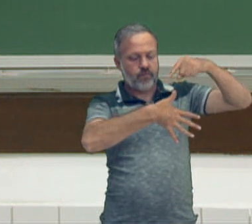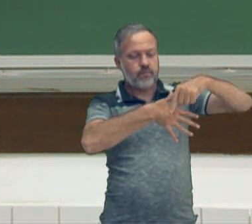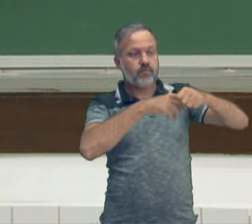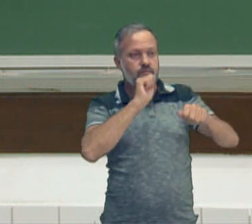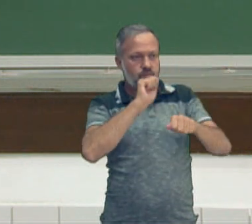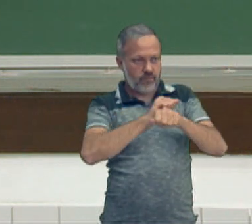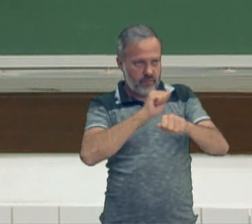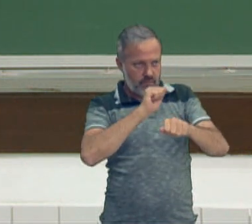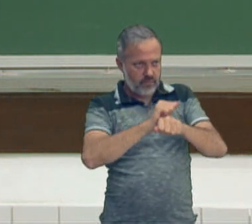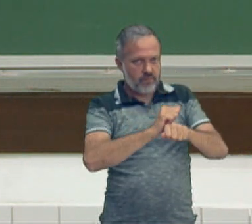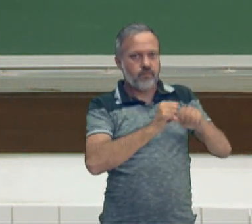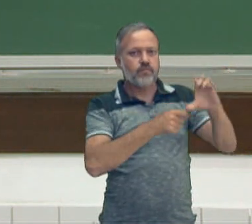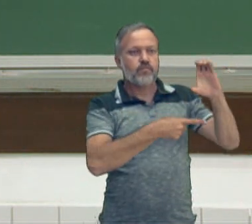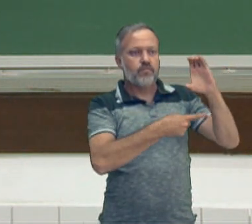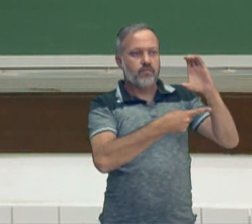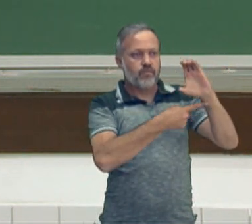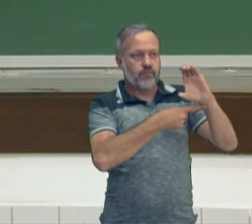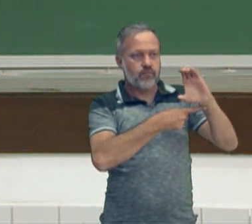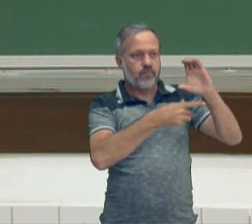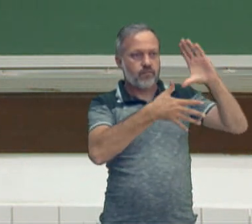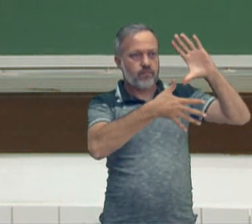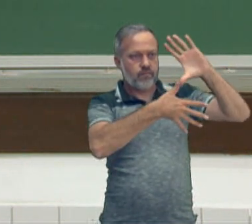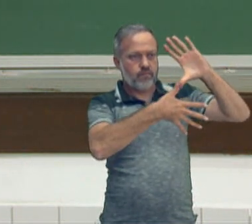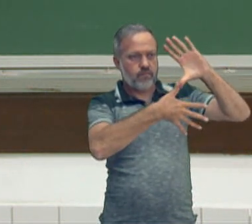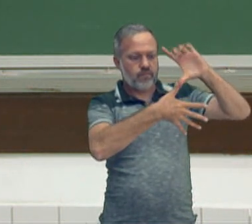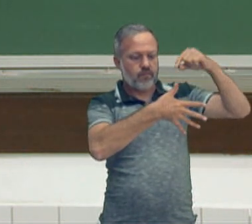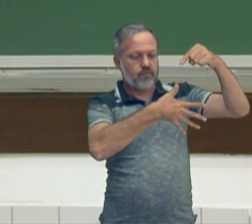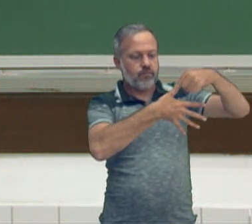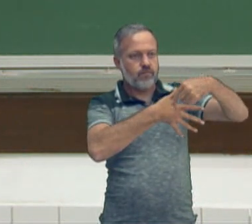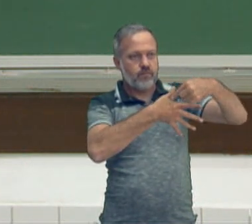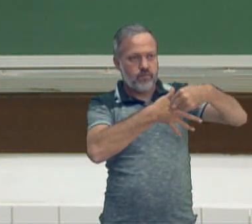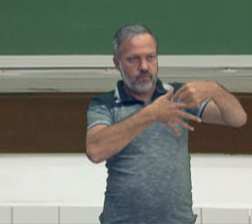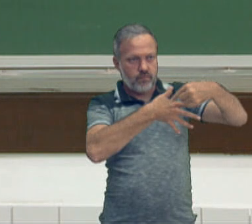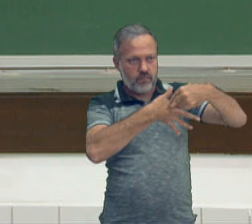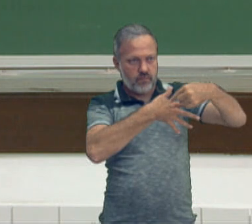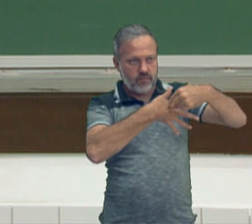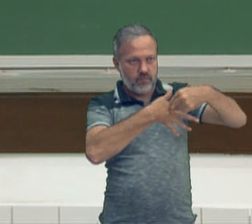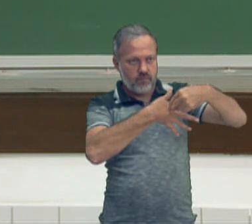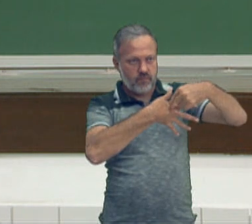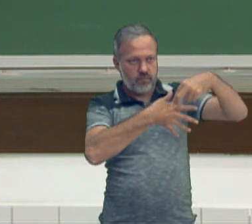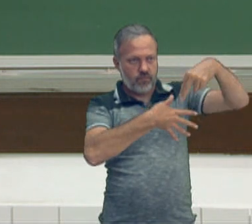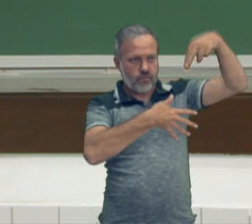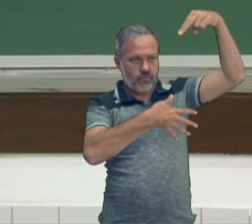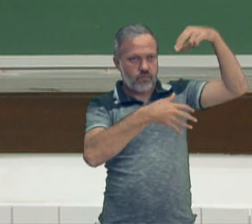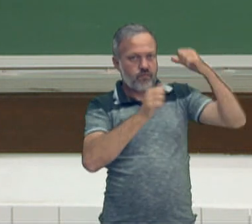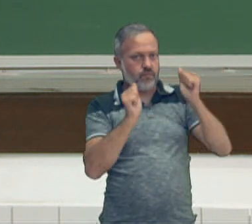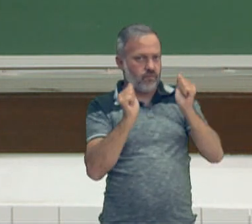favor, leiam o enunciado e me respondam. Daqui a pouco a gente retorna.